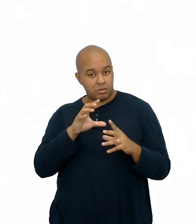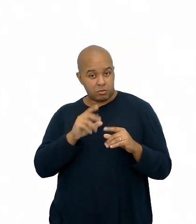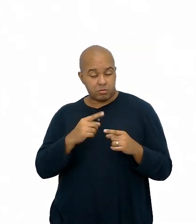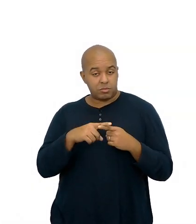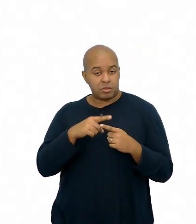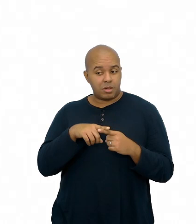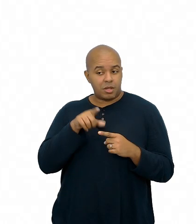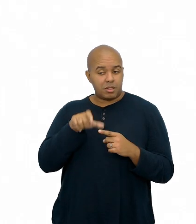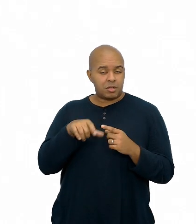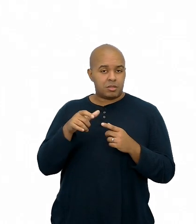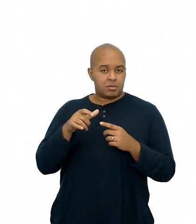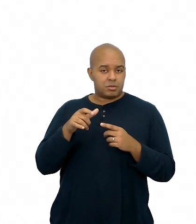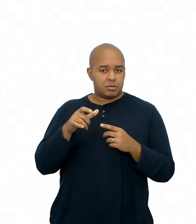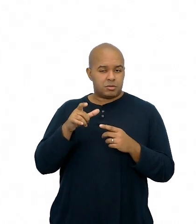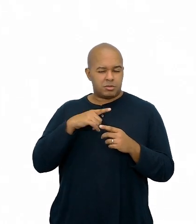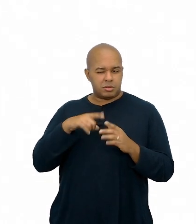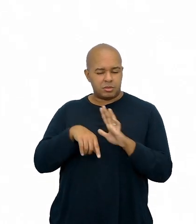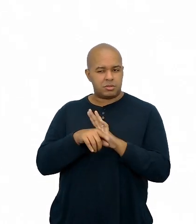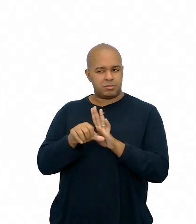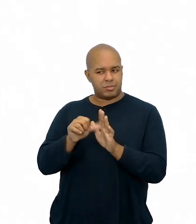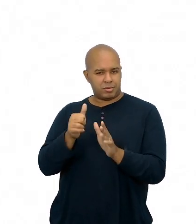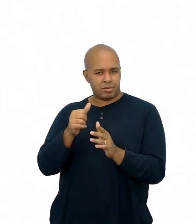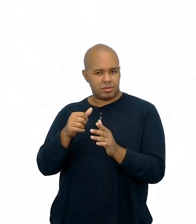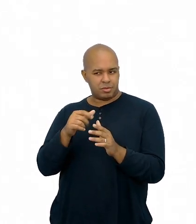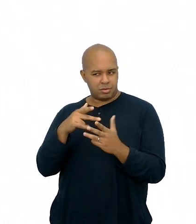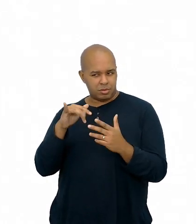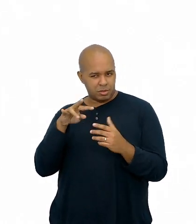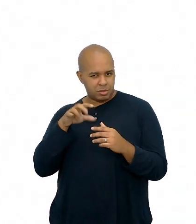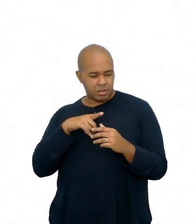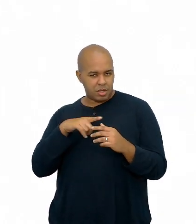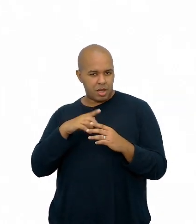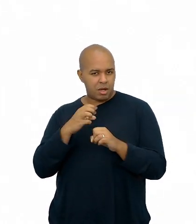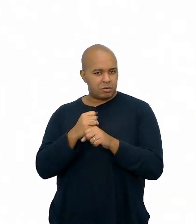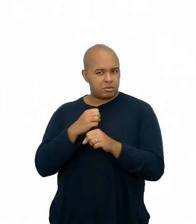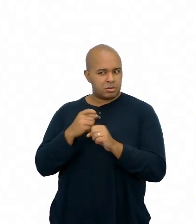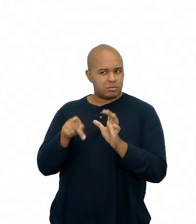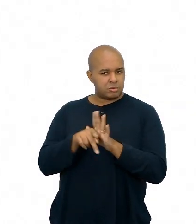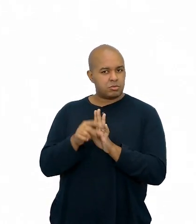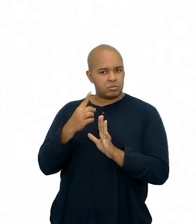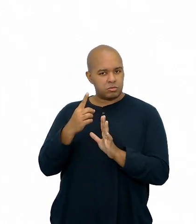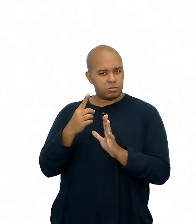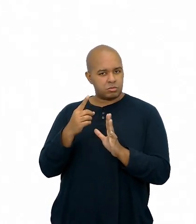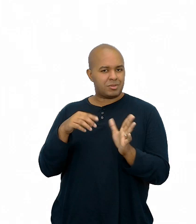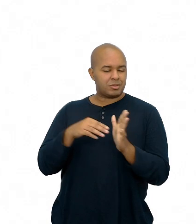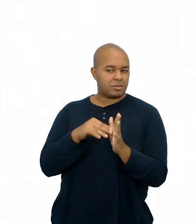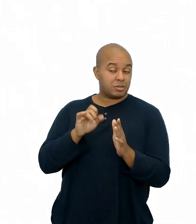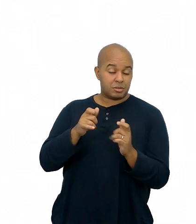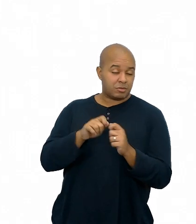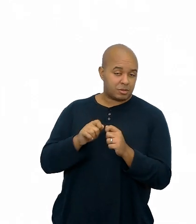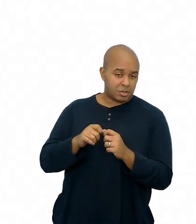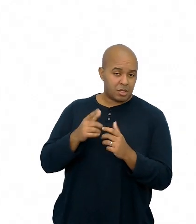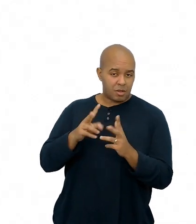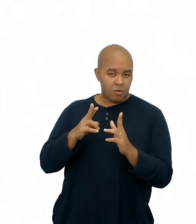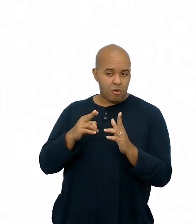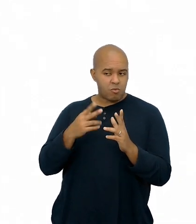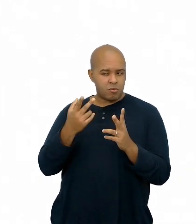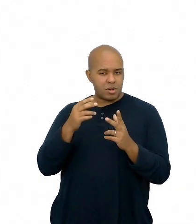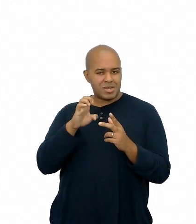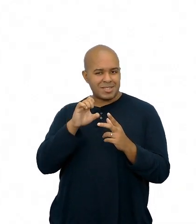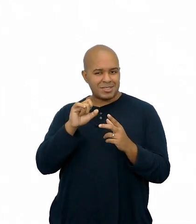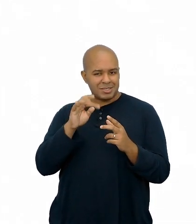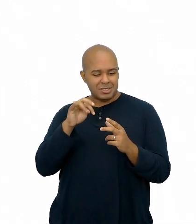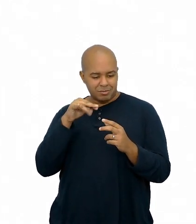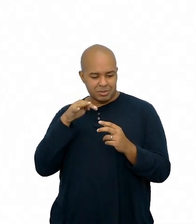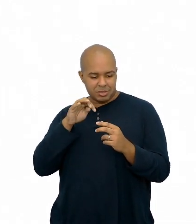porque esse primeiro item, gente, não é fazer a contagem de 1 a 1, sim fazer uma